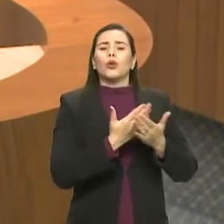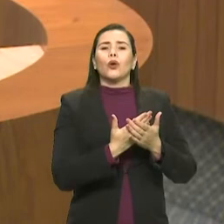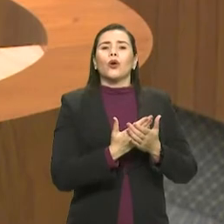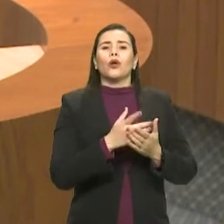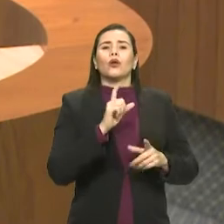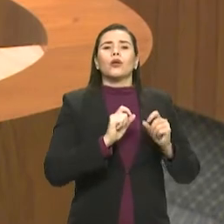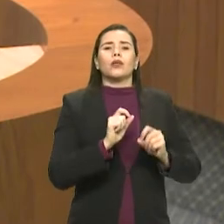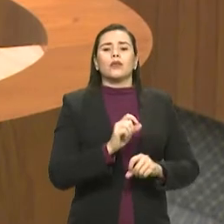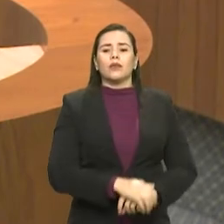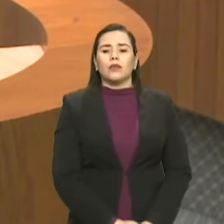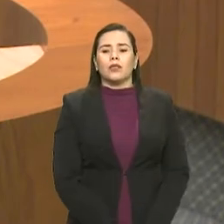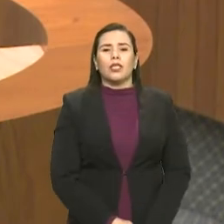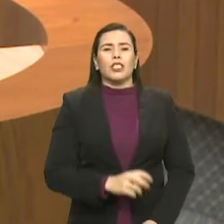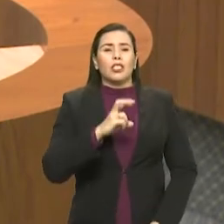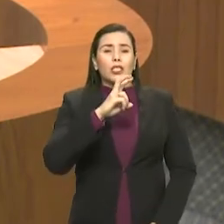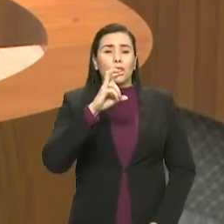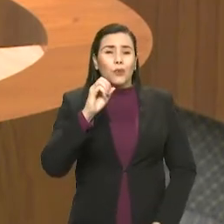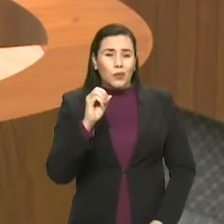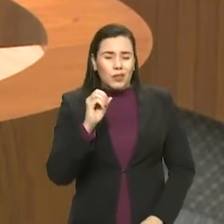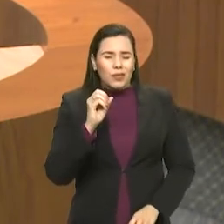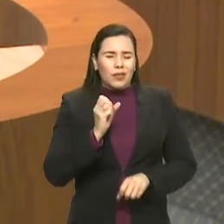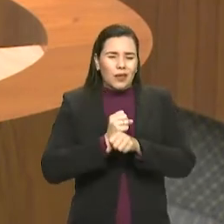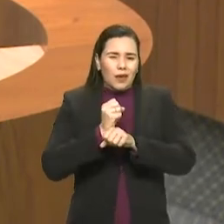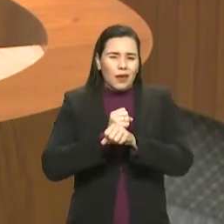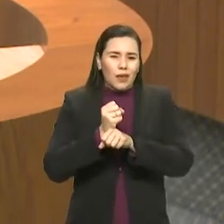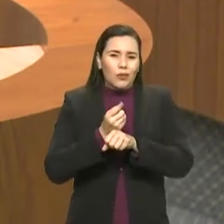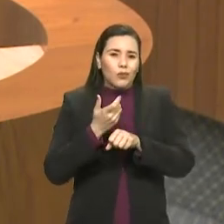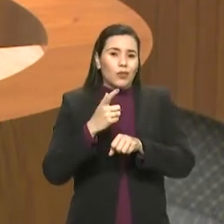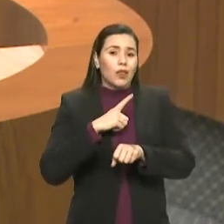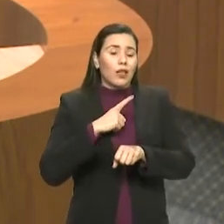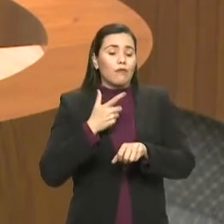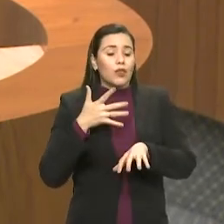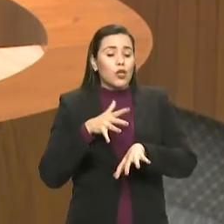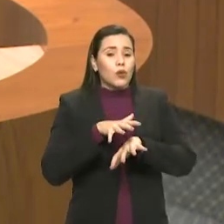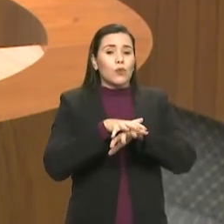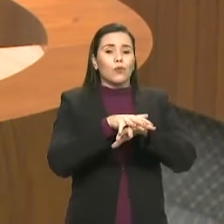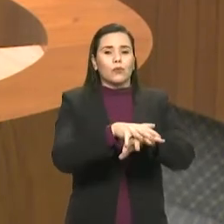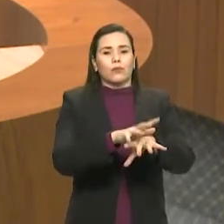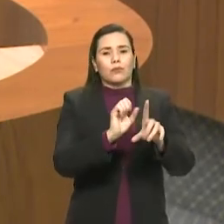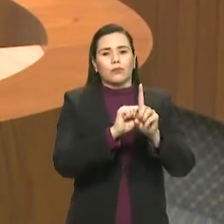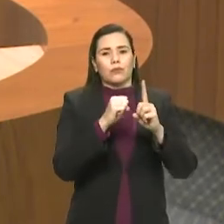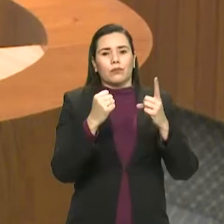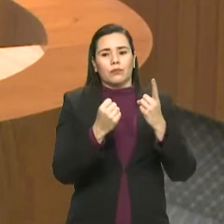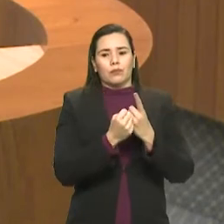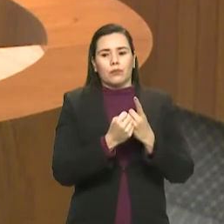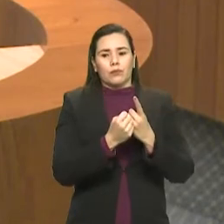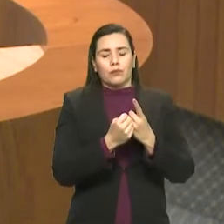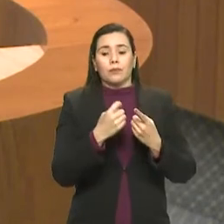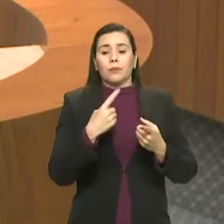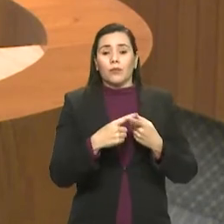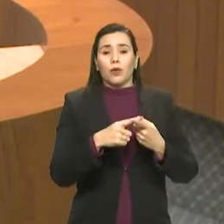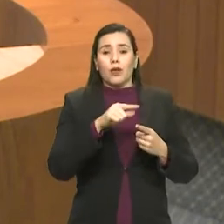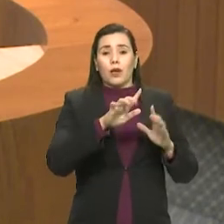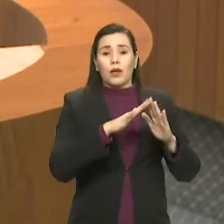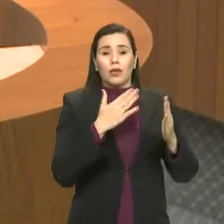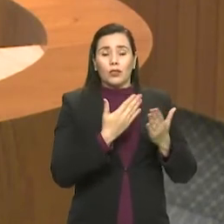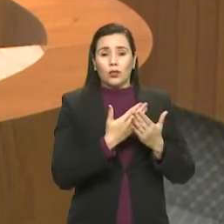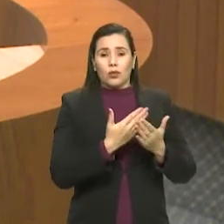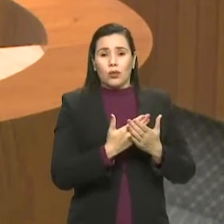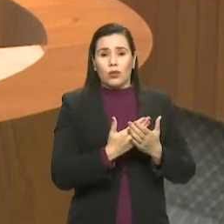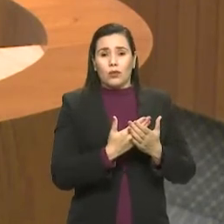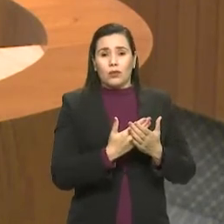50 anos de inclusão social, porque é uma escola mantida pela PAI.